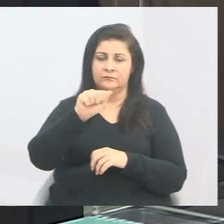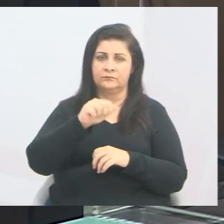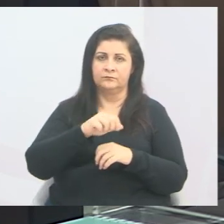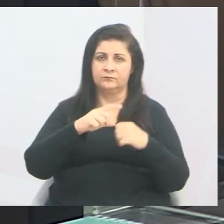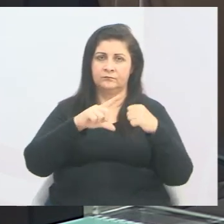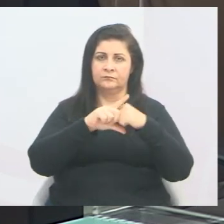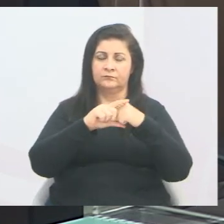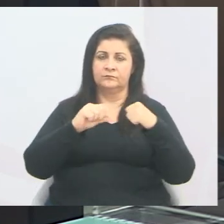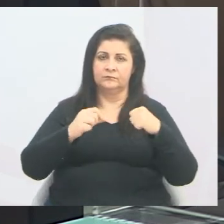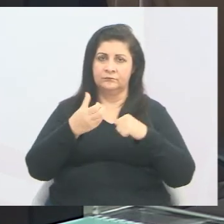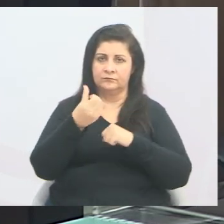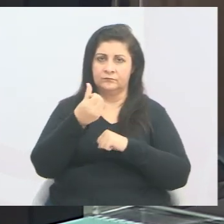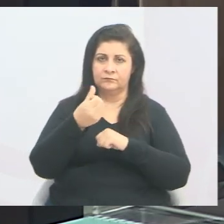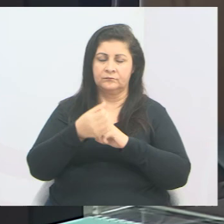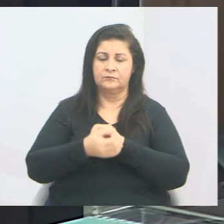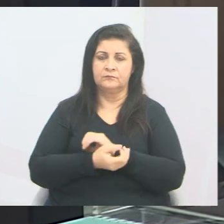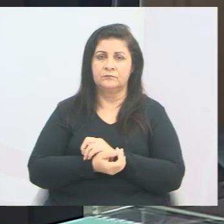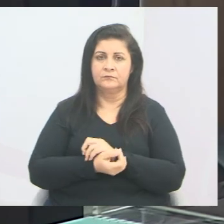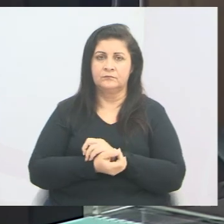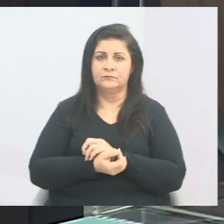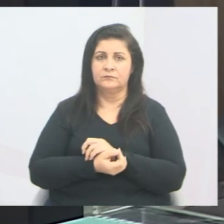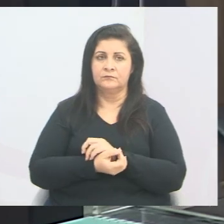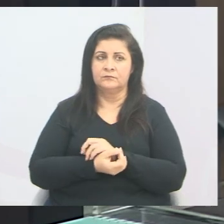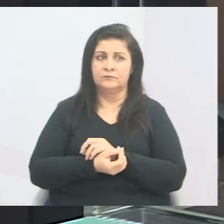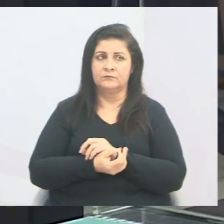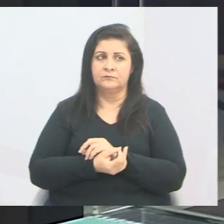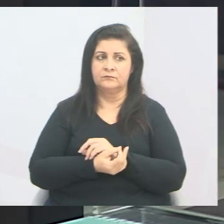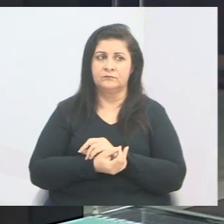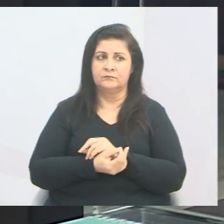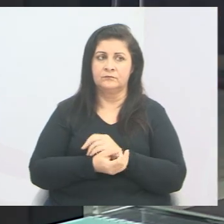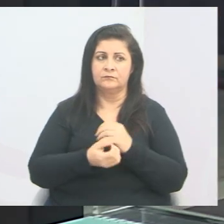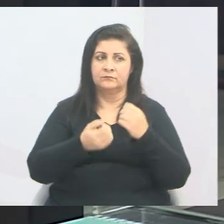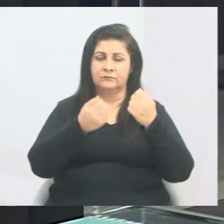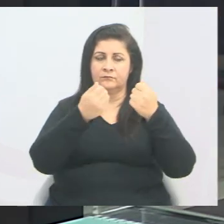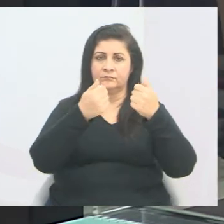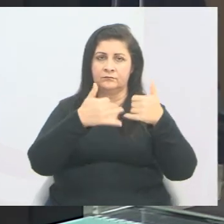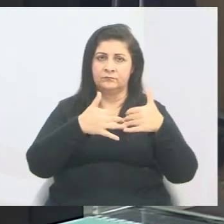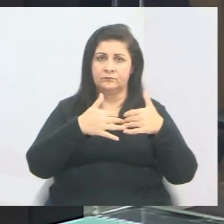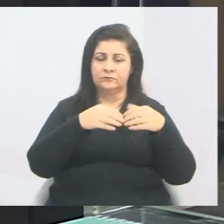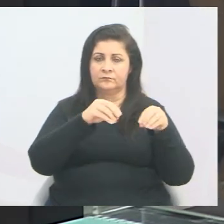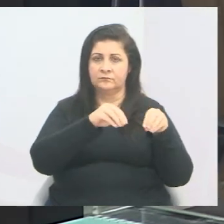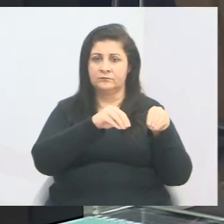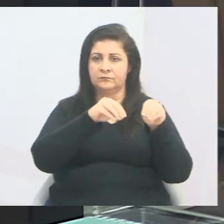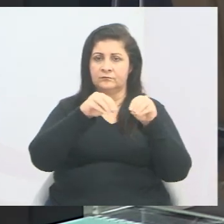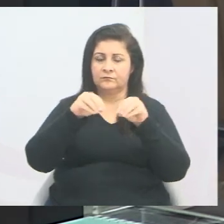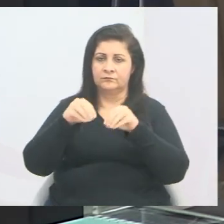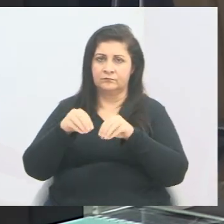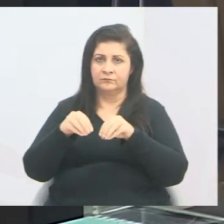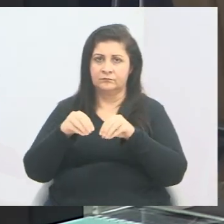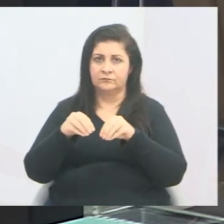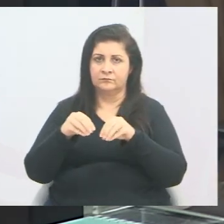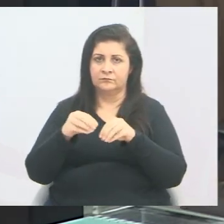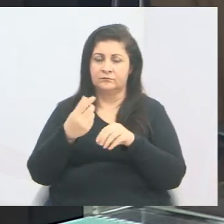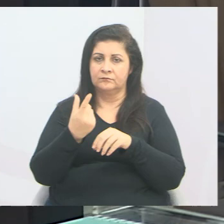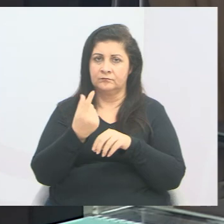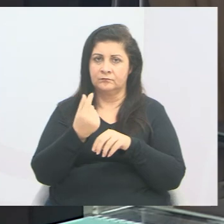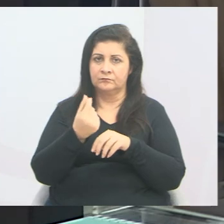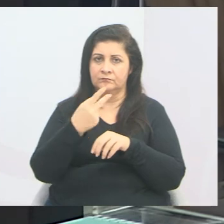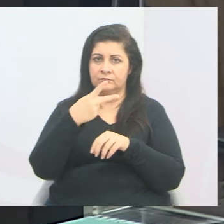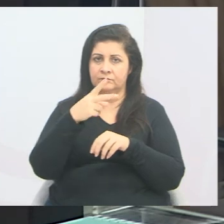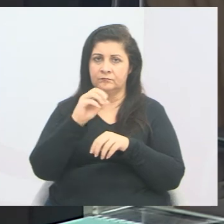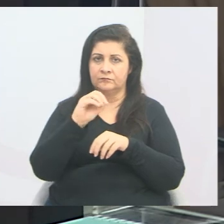6º da LOA, lá está previsto um remanejamento de 20%.